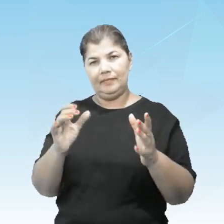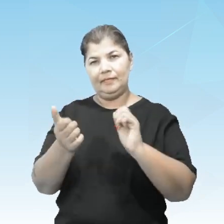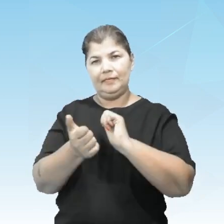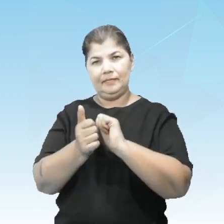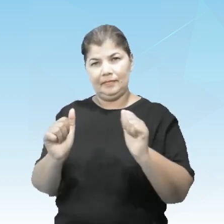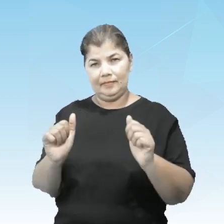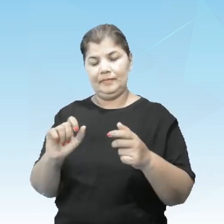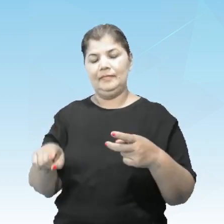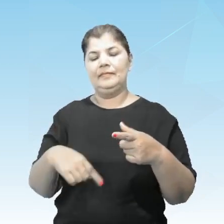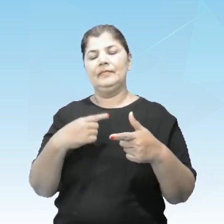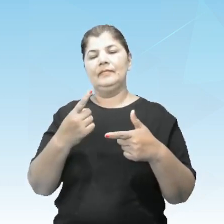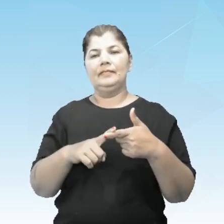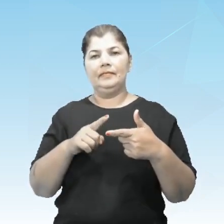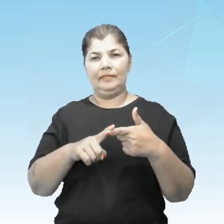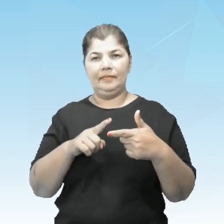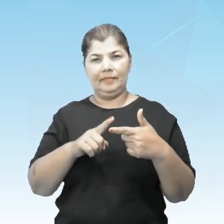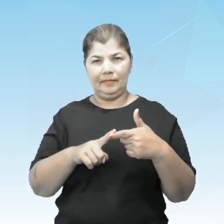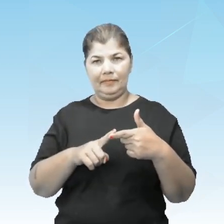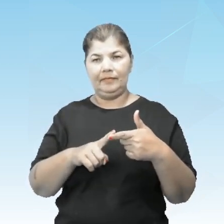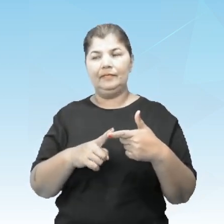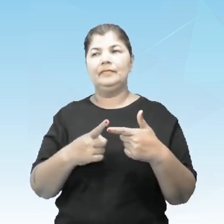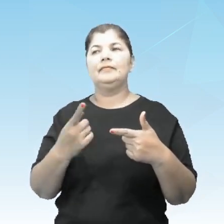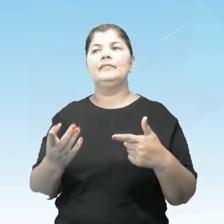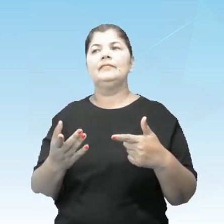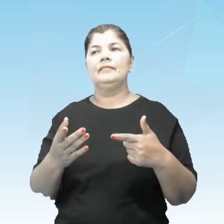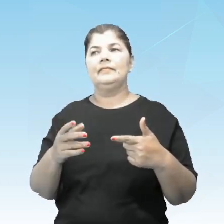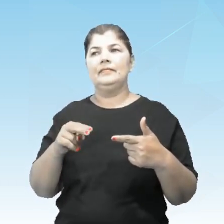segundo momento, com o poder de